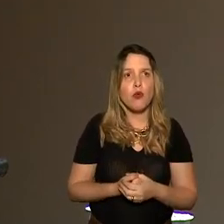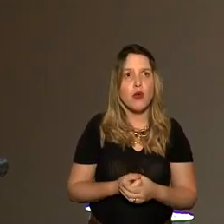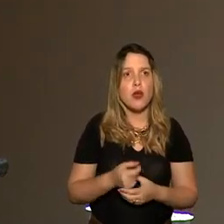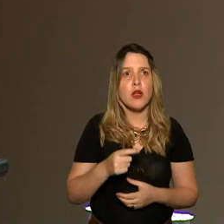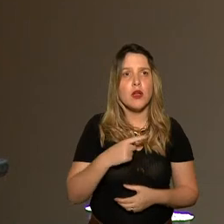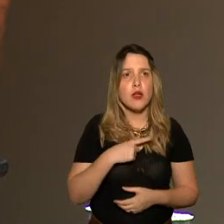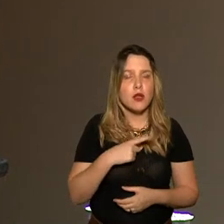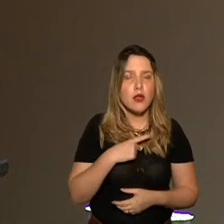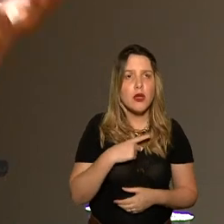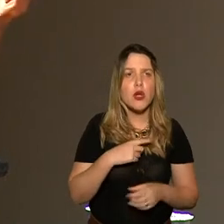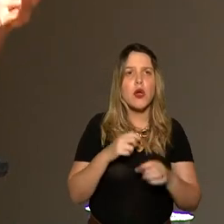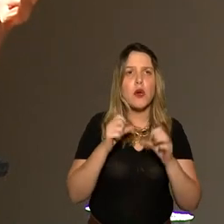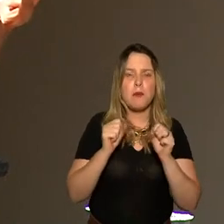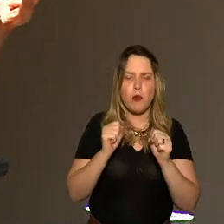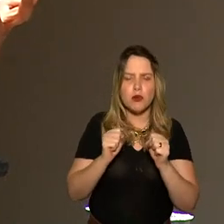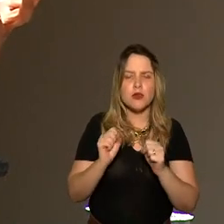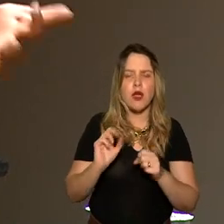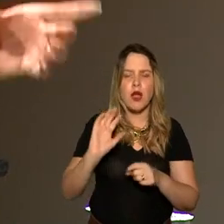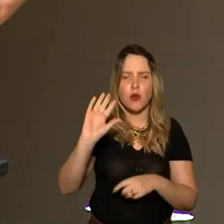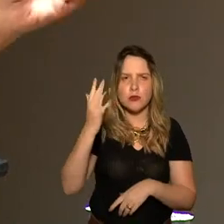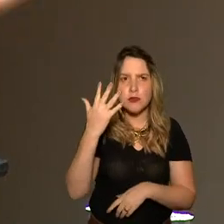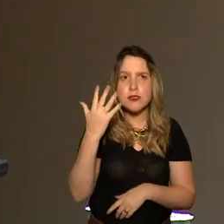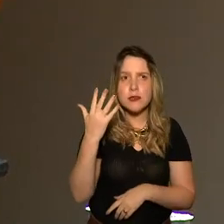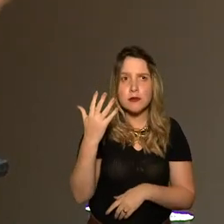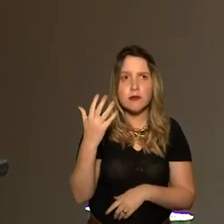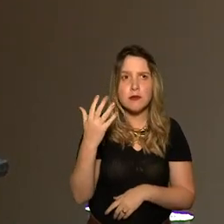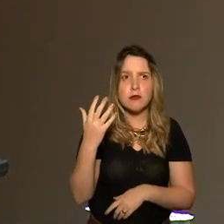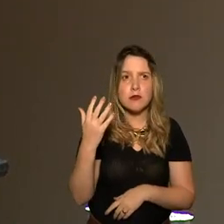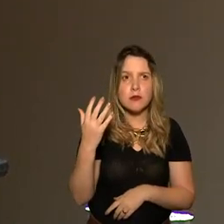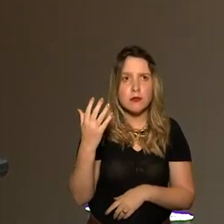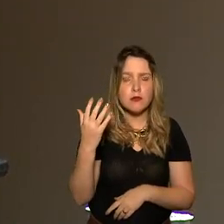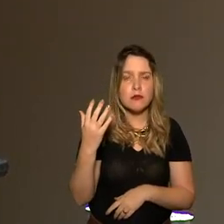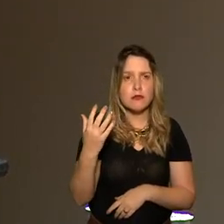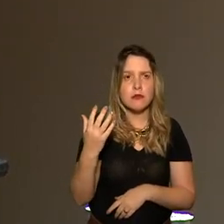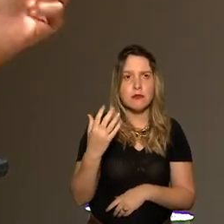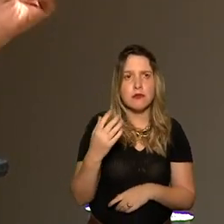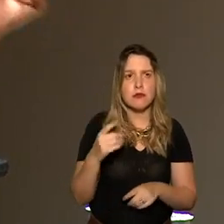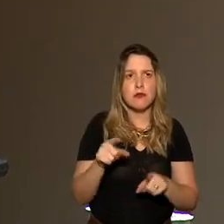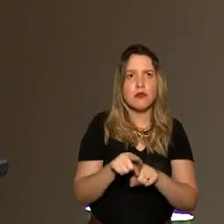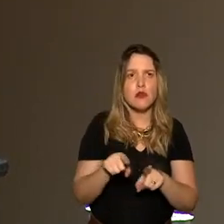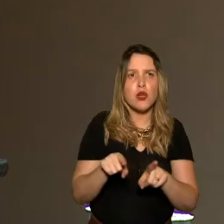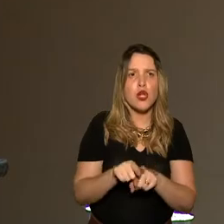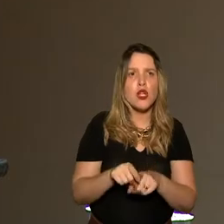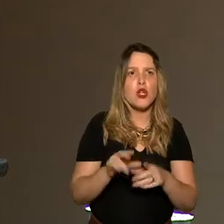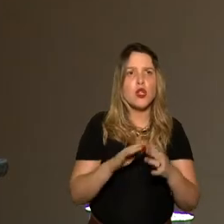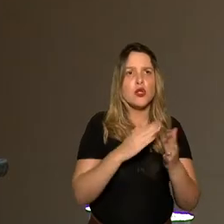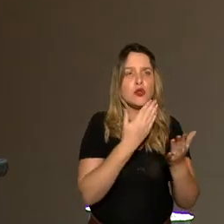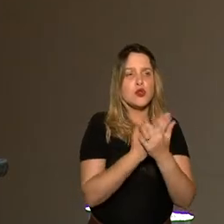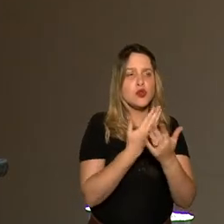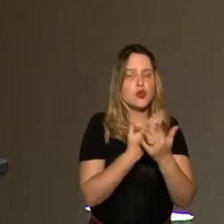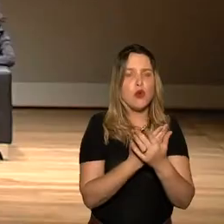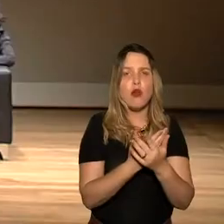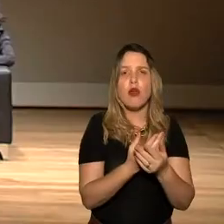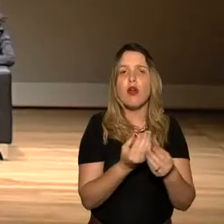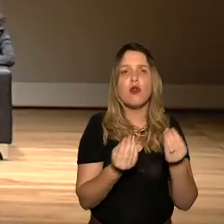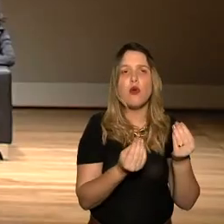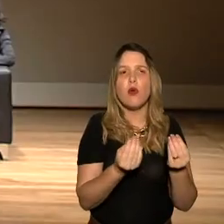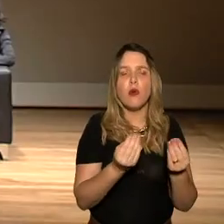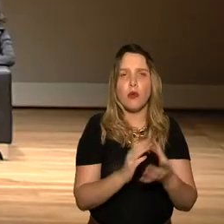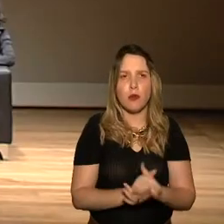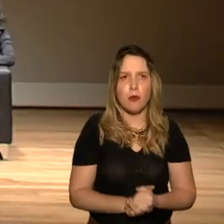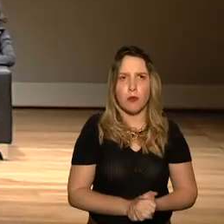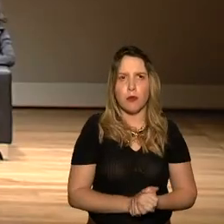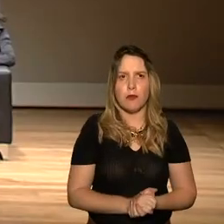interessantes podem acontecer né A partir dessa conexão de escola instituição cultural